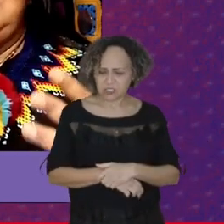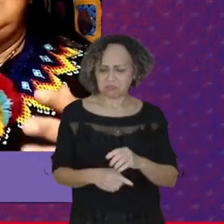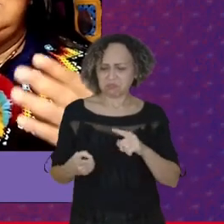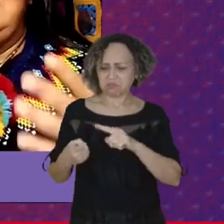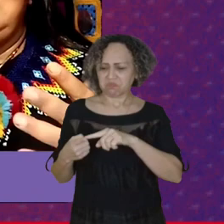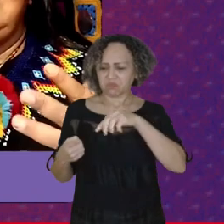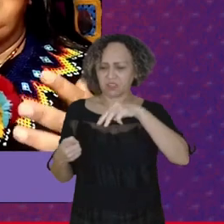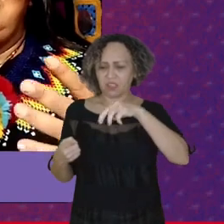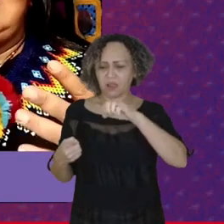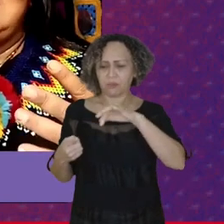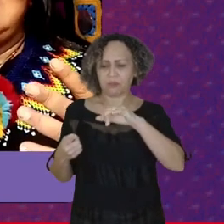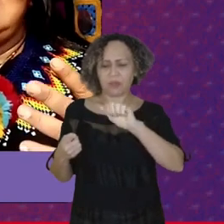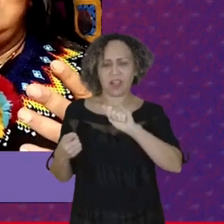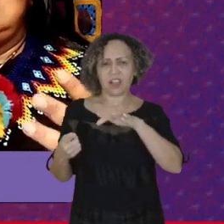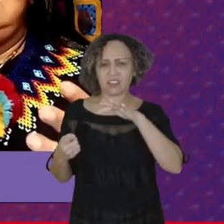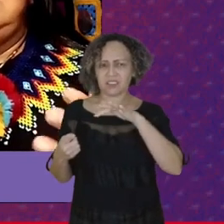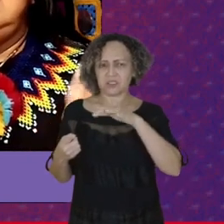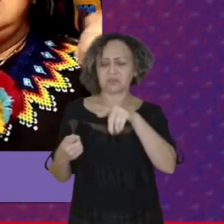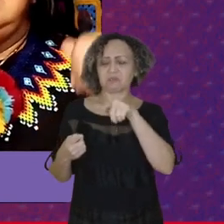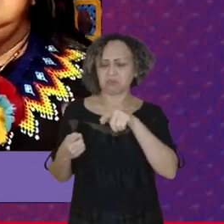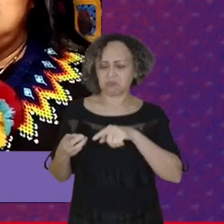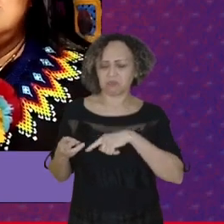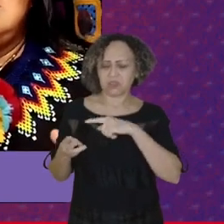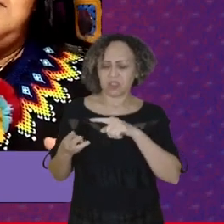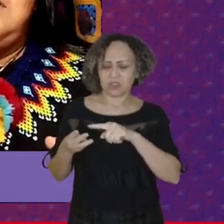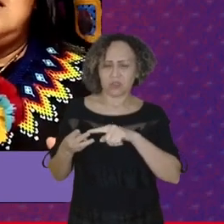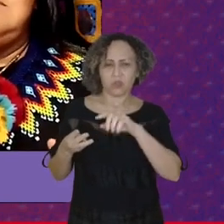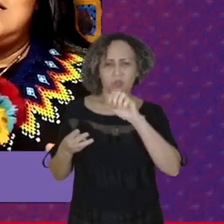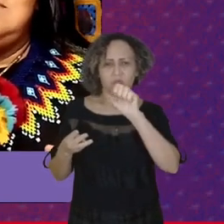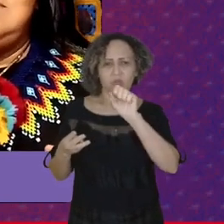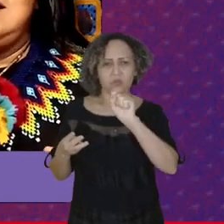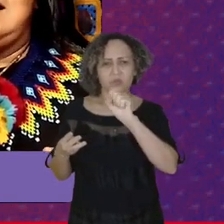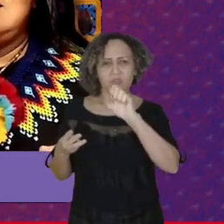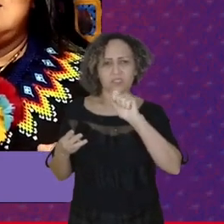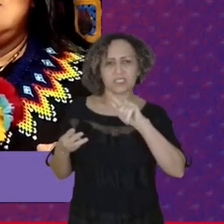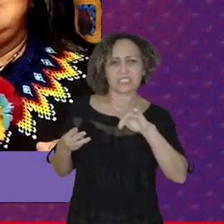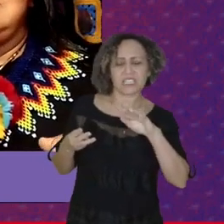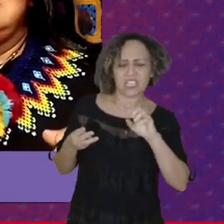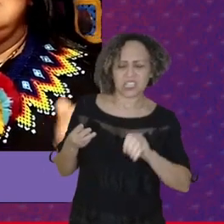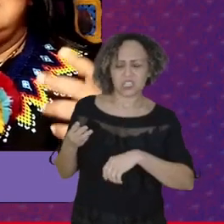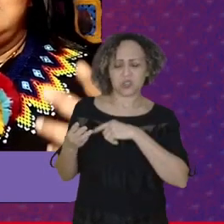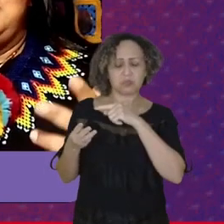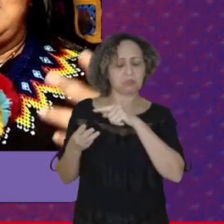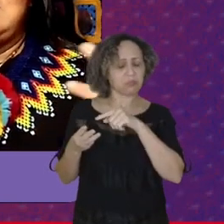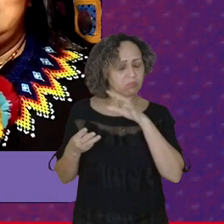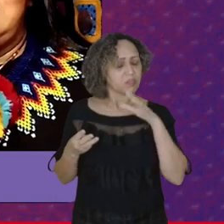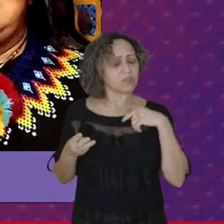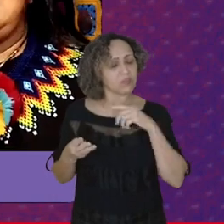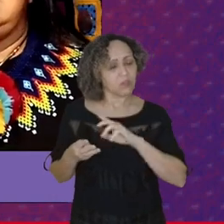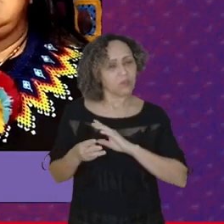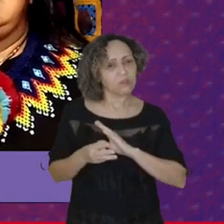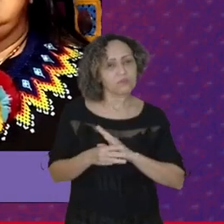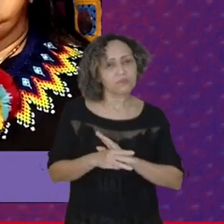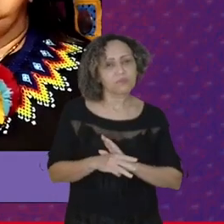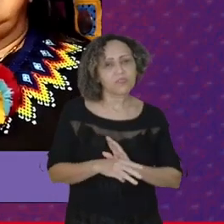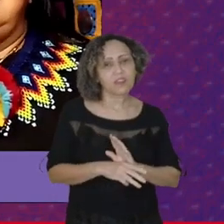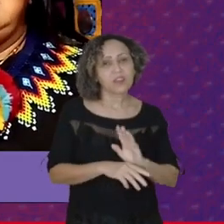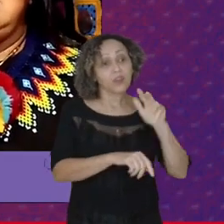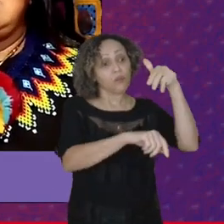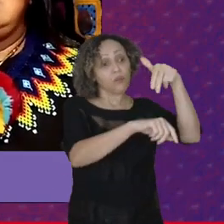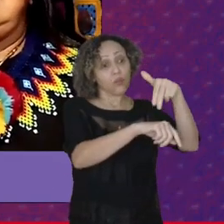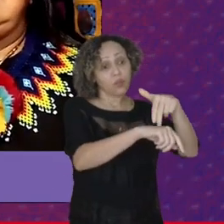gente precisa muito e tem muita gente interessada em contribuir. Inclusive eu aqui na minha casa, meu espaço é para